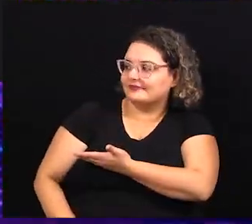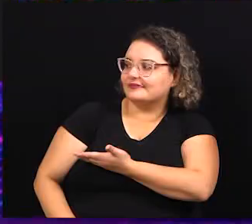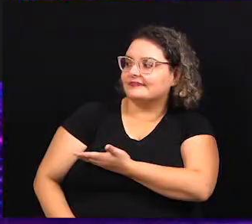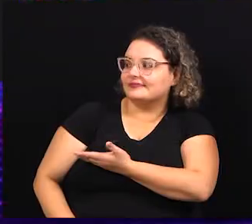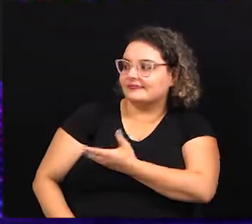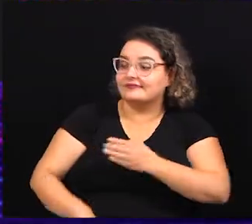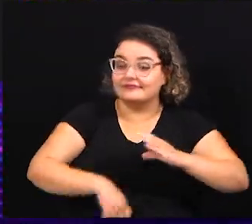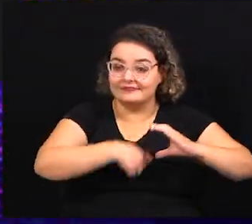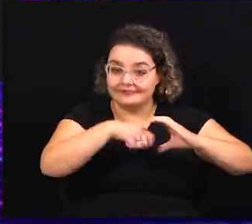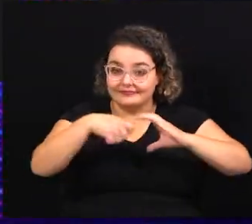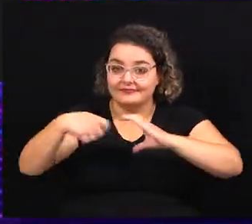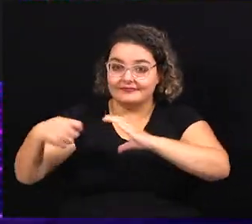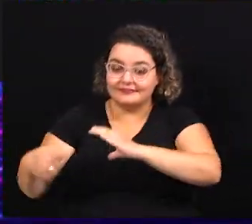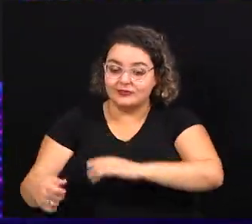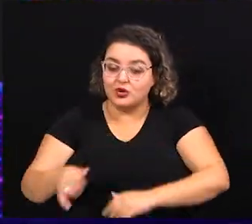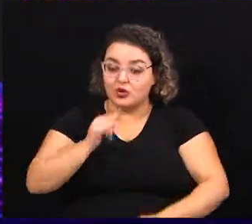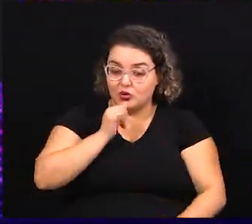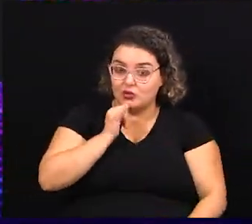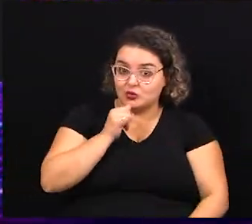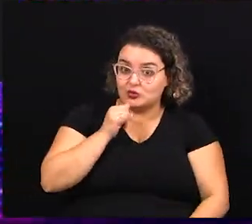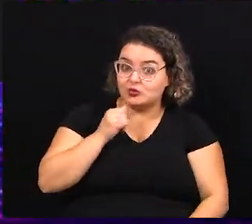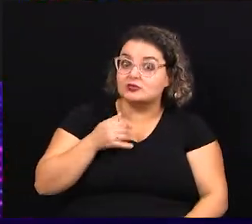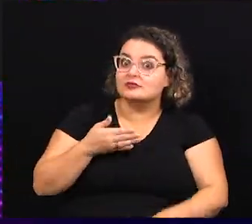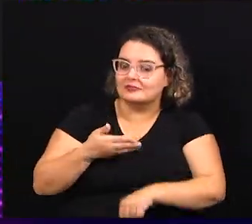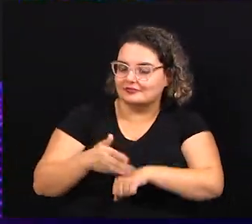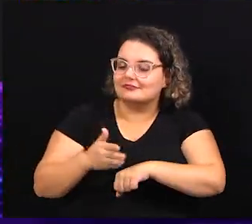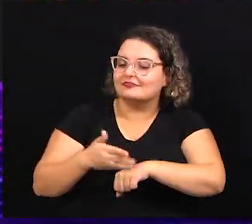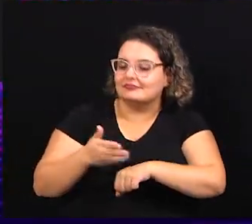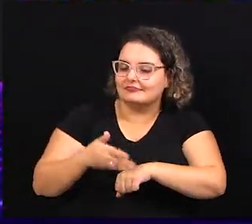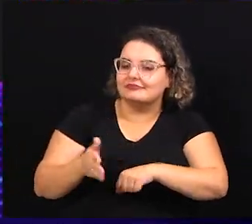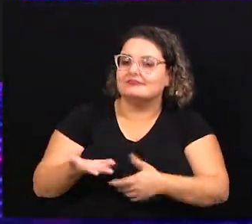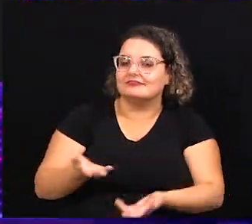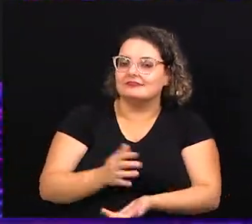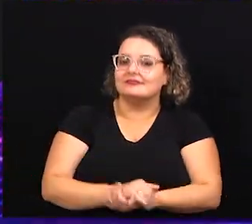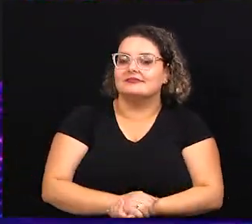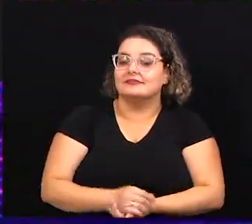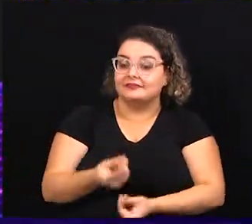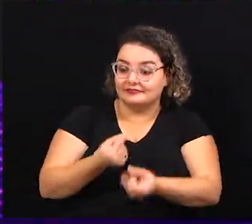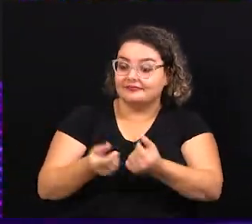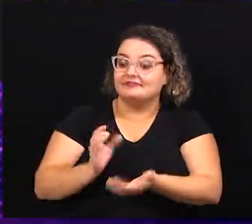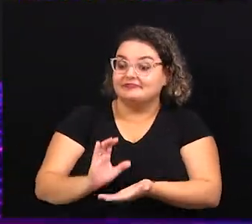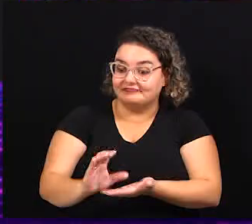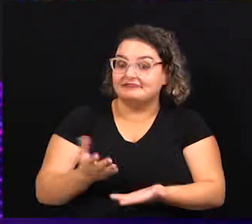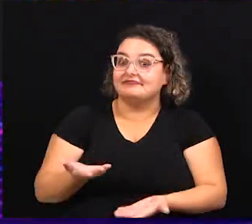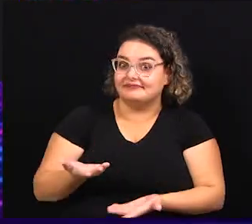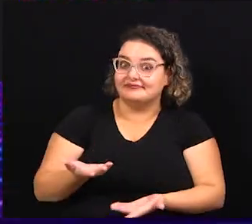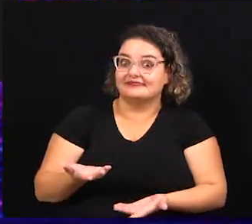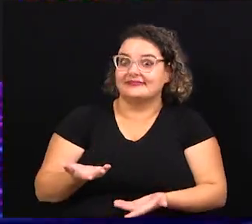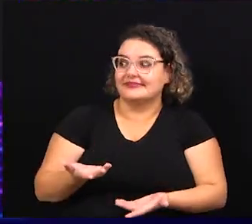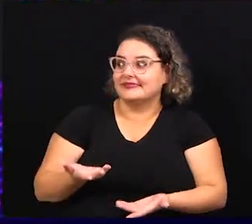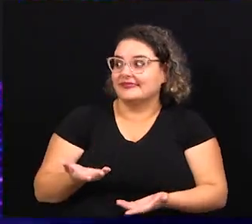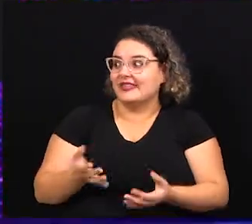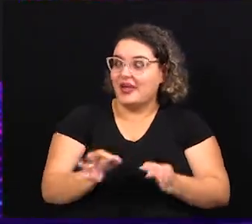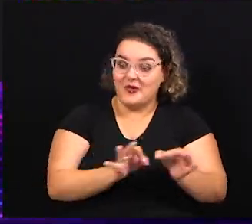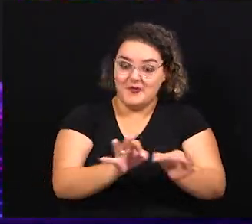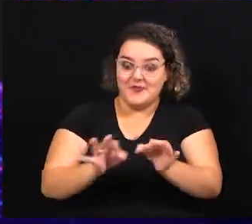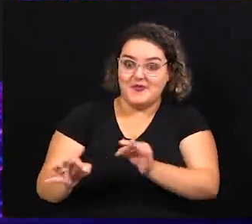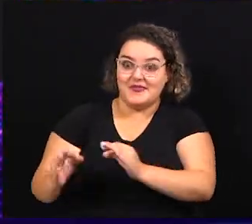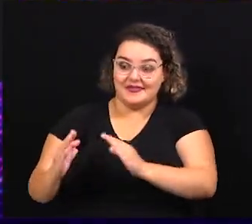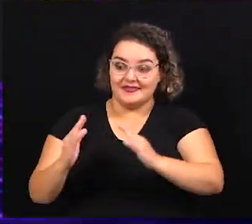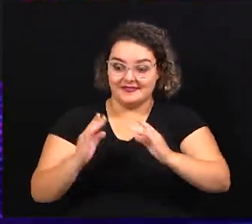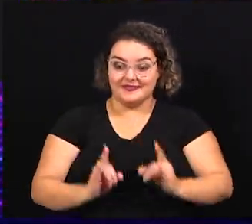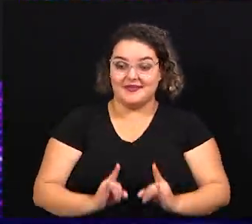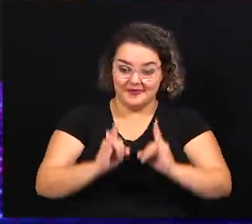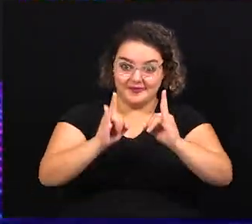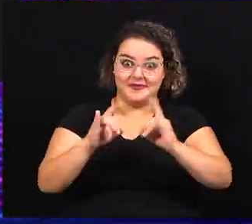trailer profissional, cinematográfico, com um locutor profissional mesmo, assim. Eu investi realmente, eu dei muito de mim nisso. Ao invés de eu mobiliar o apartamento